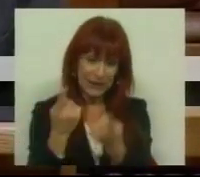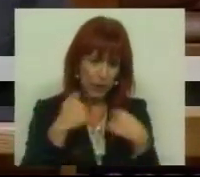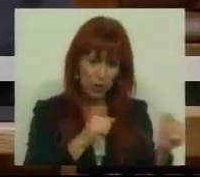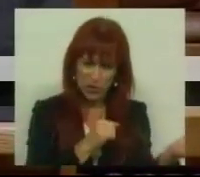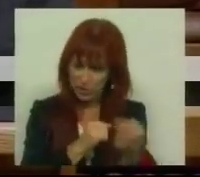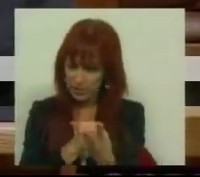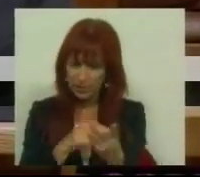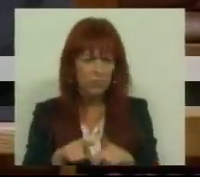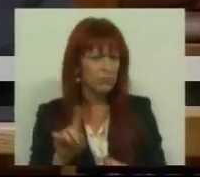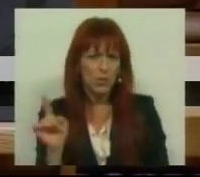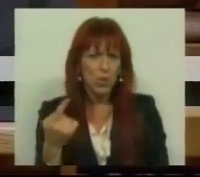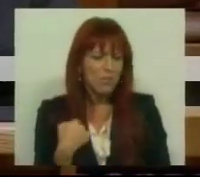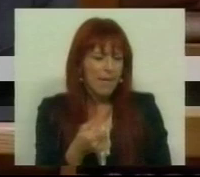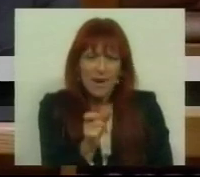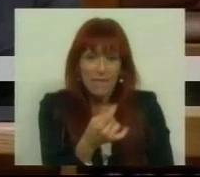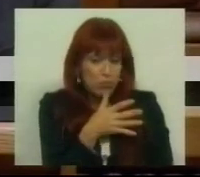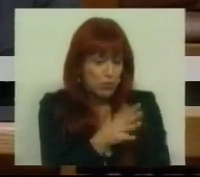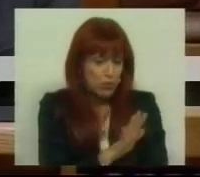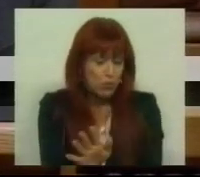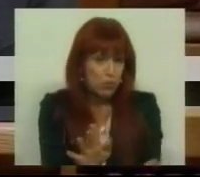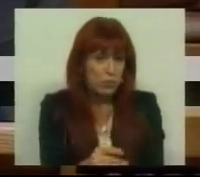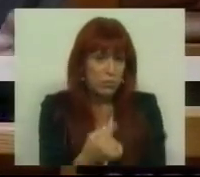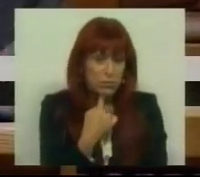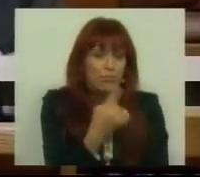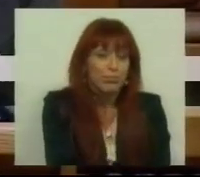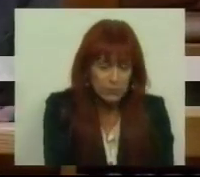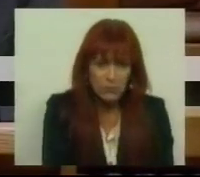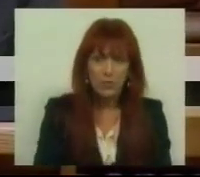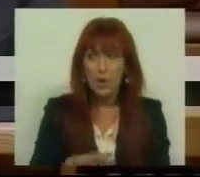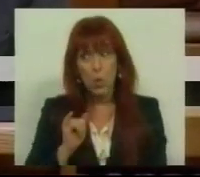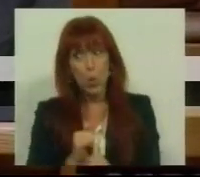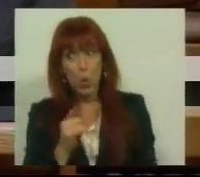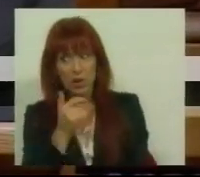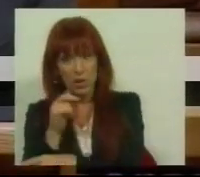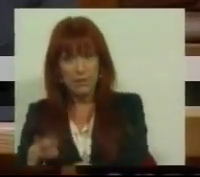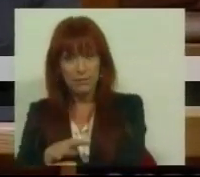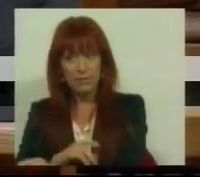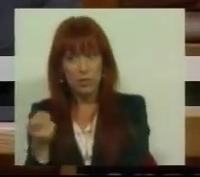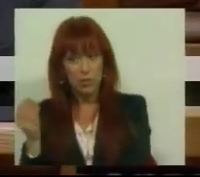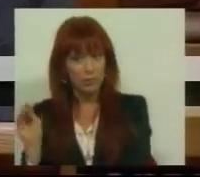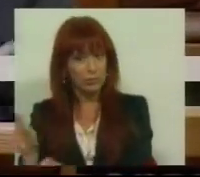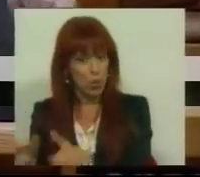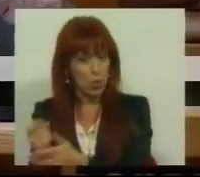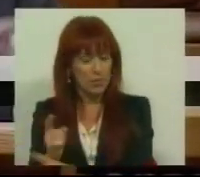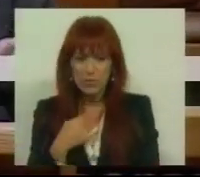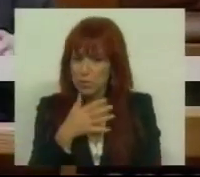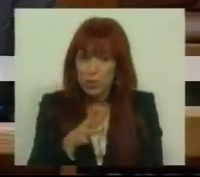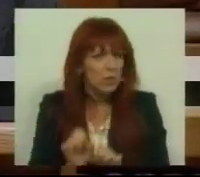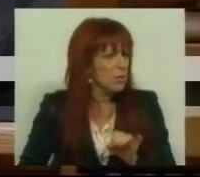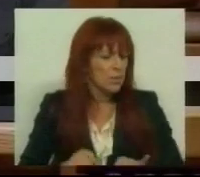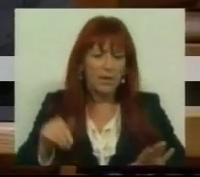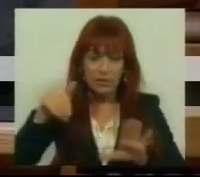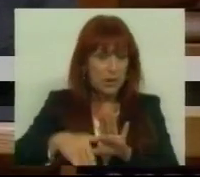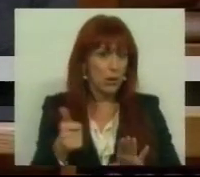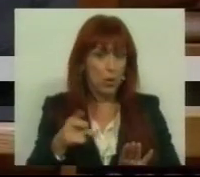reuniões, nem uma só palavra saiu da sua boca, nem dos restantes administradores do grupo, sobre o que se passava